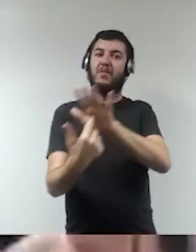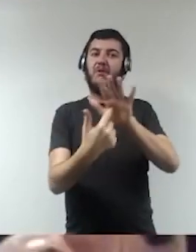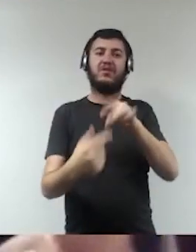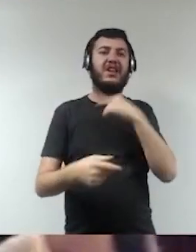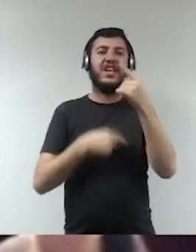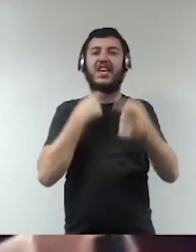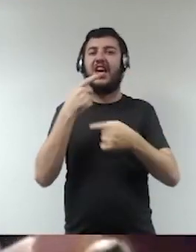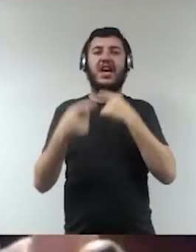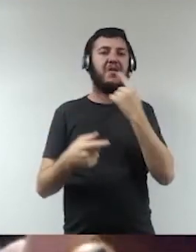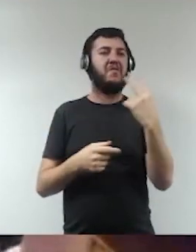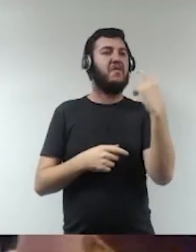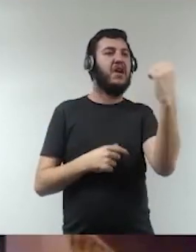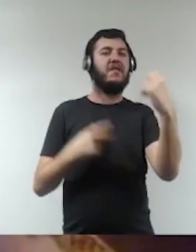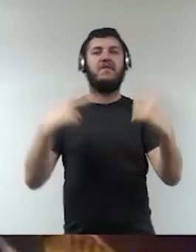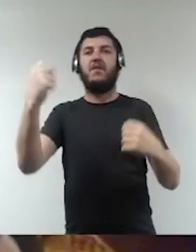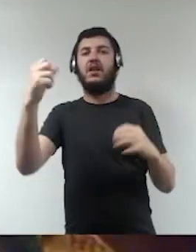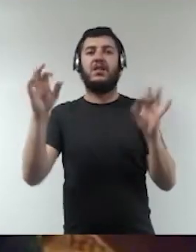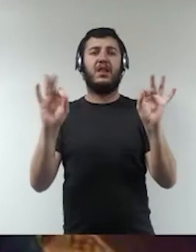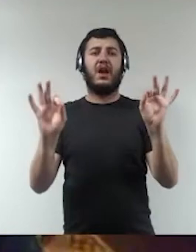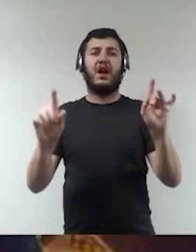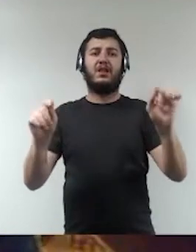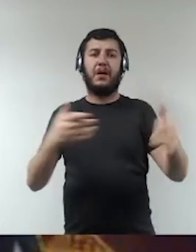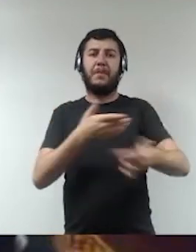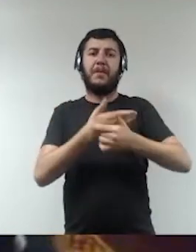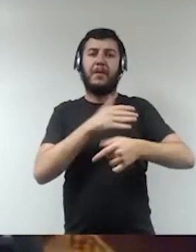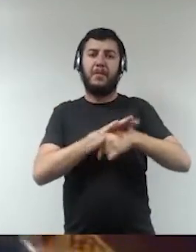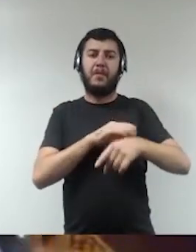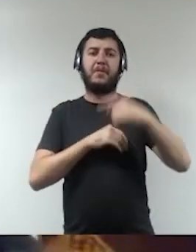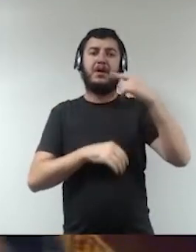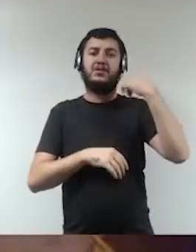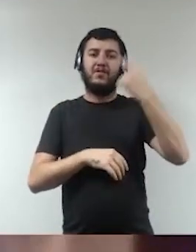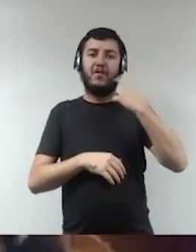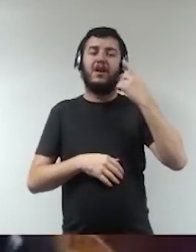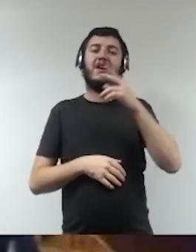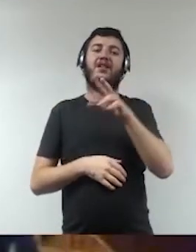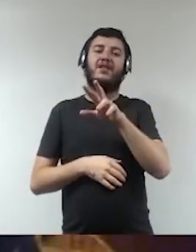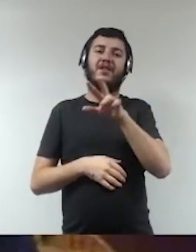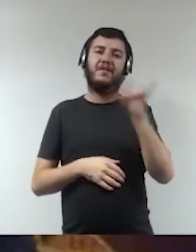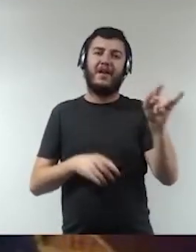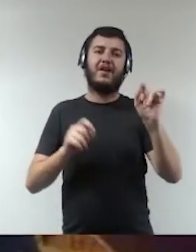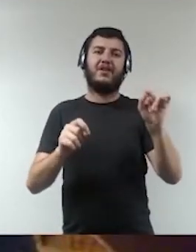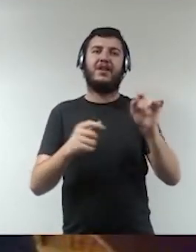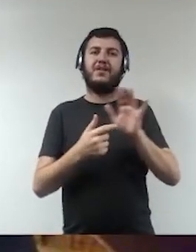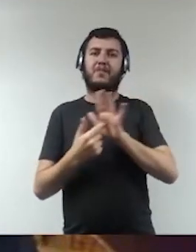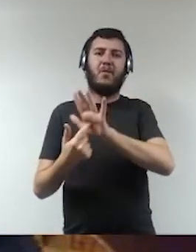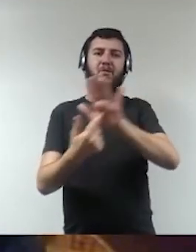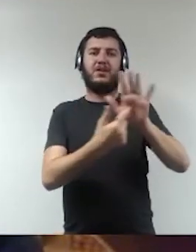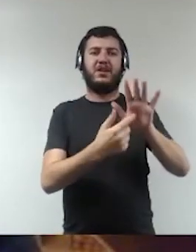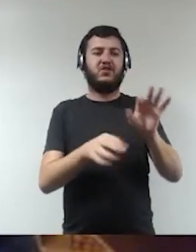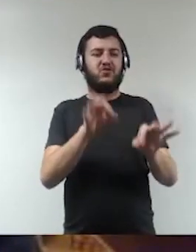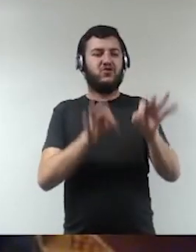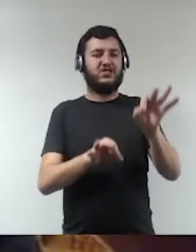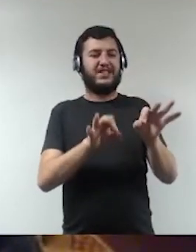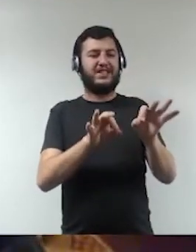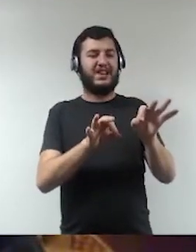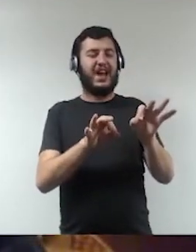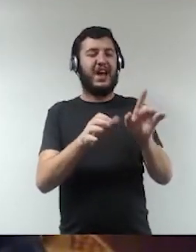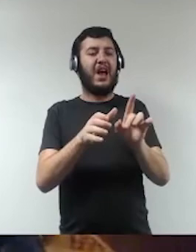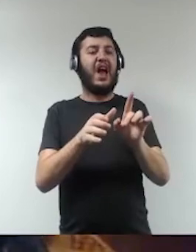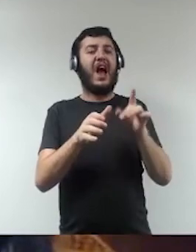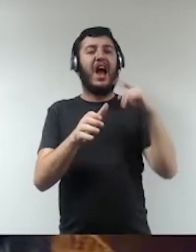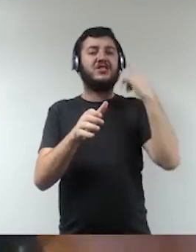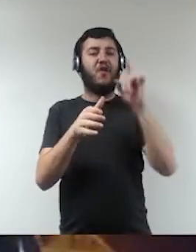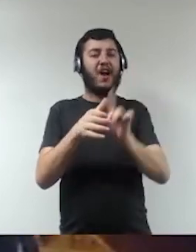está ganhando. Então, é o papel do advogado que fica cada vez mais ressaltado, não há justiça sem advogado, né?